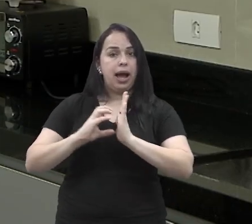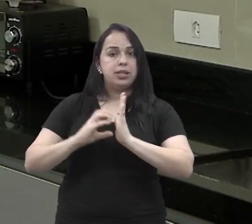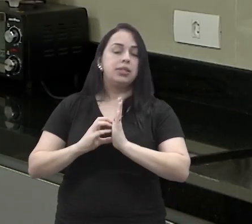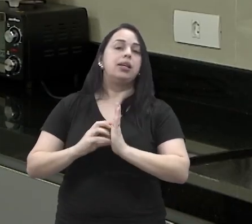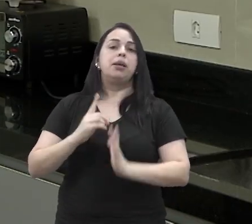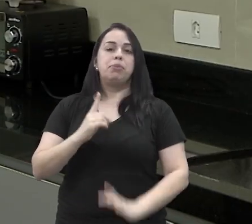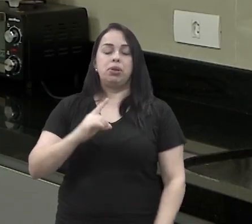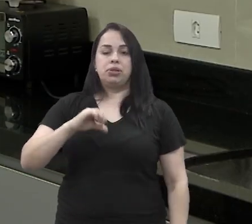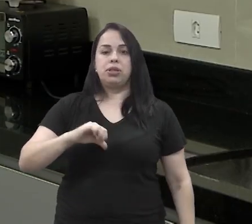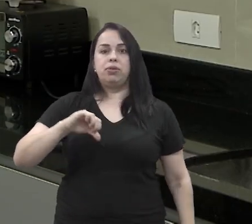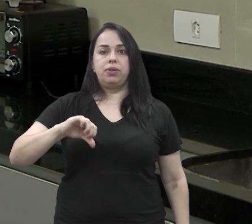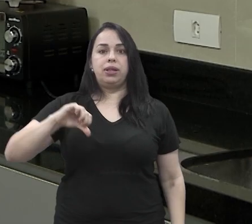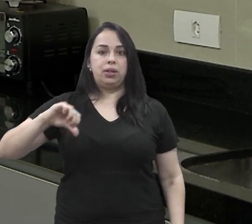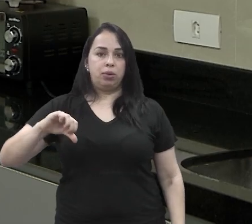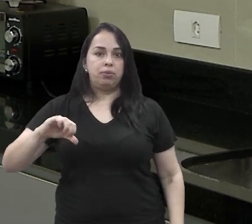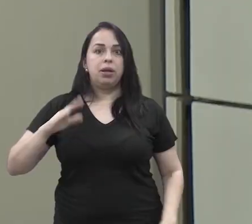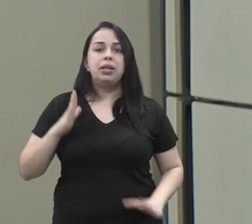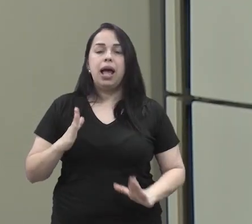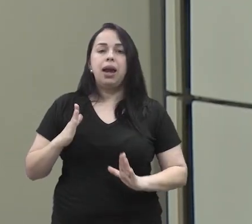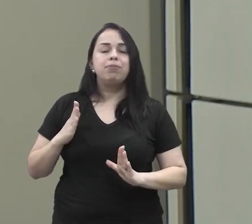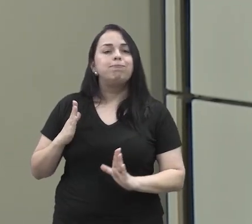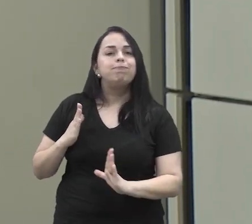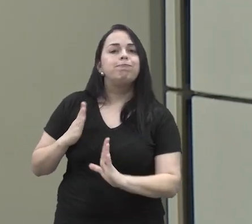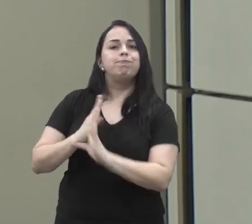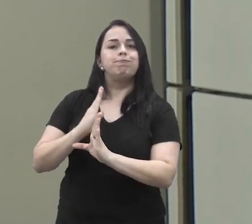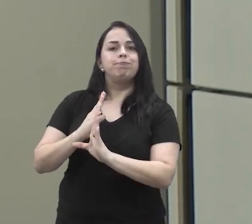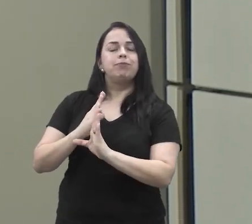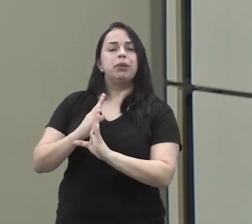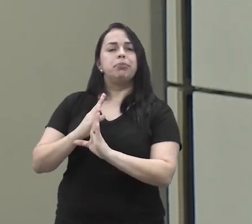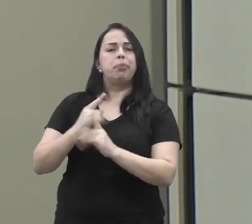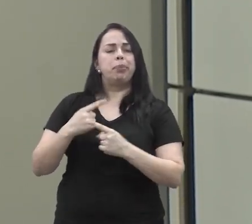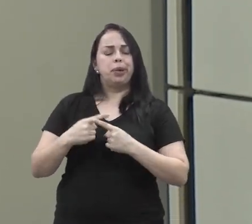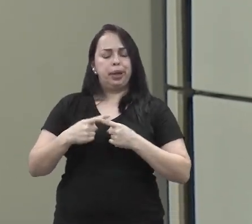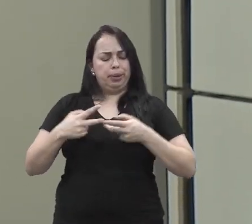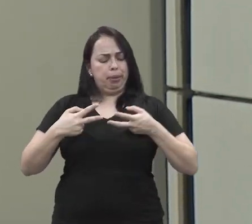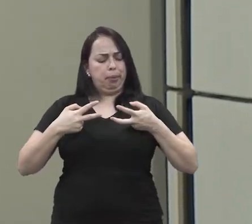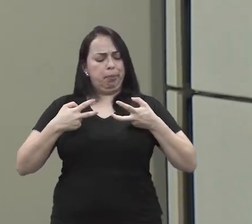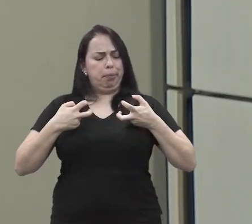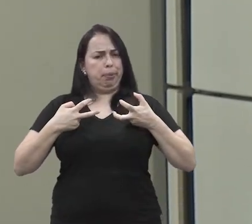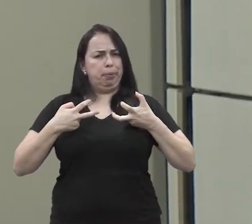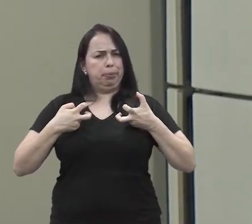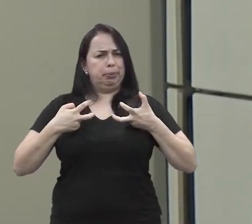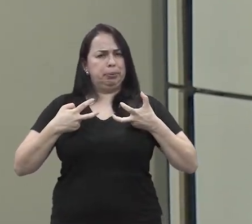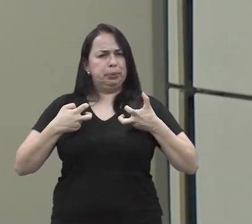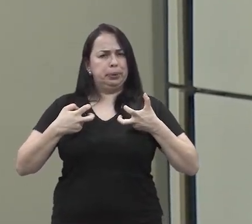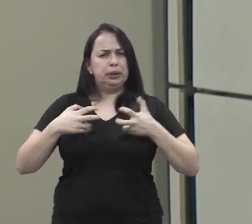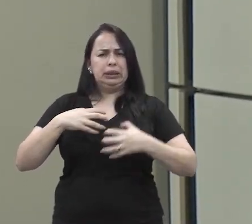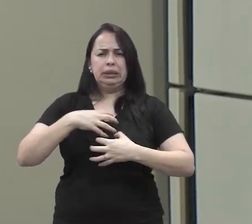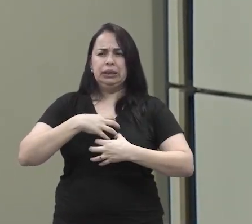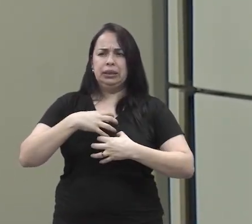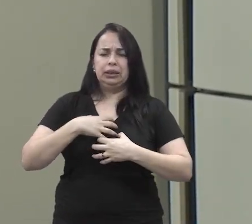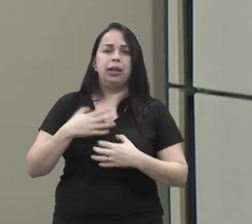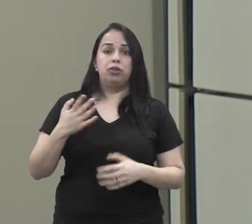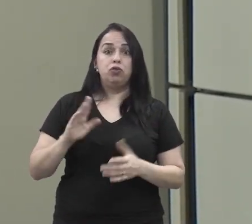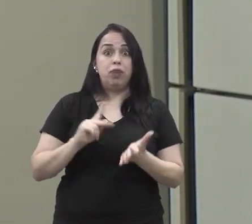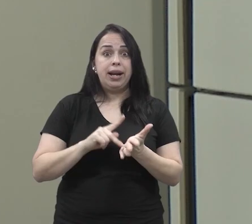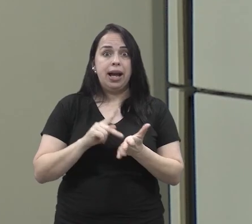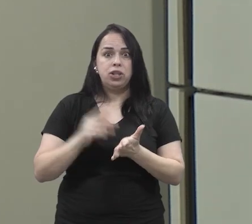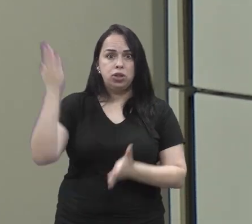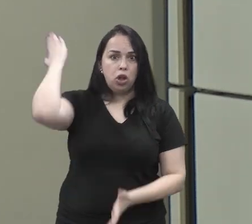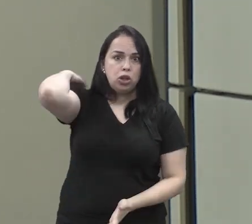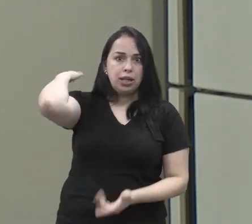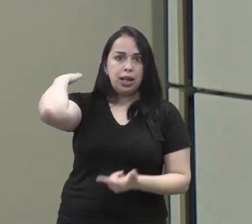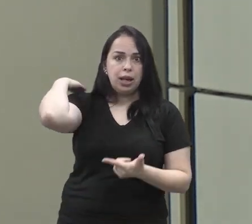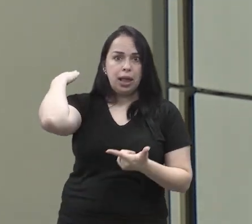em 1999. Na época foi um susto, e a descoberta só aconteceu quando os sintomas